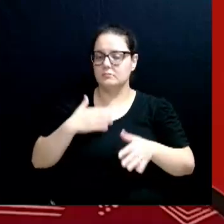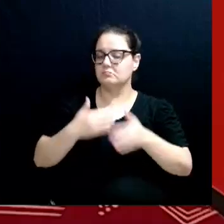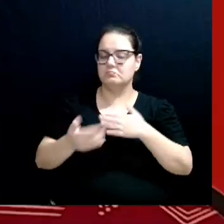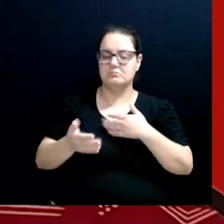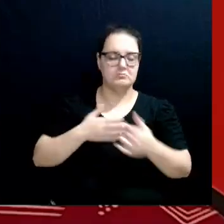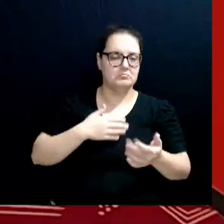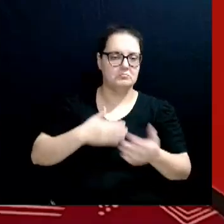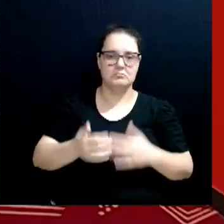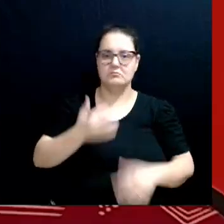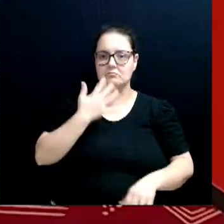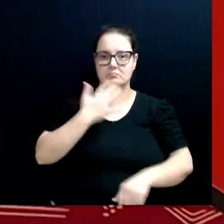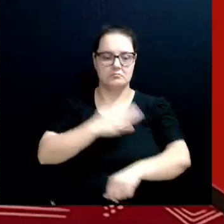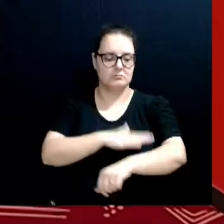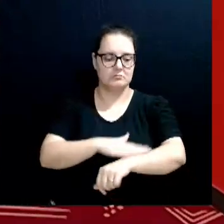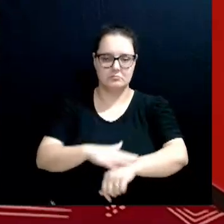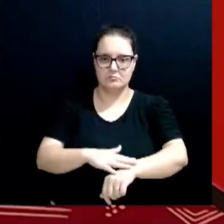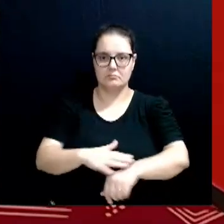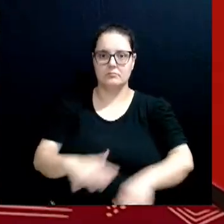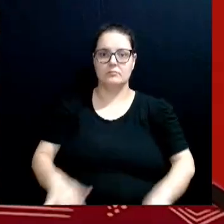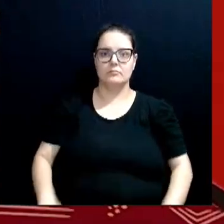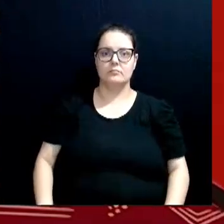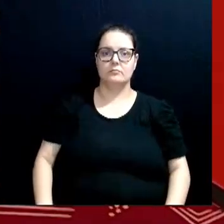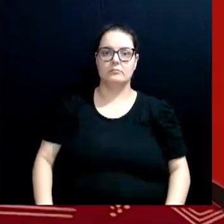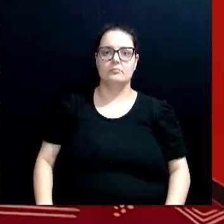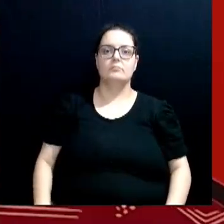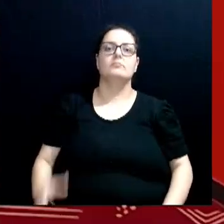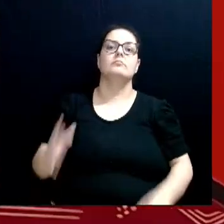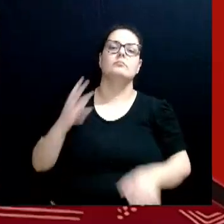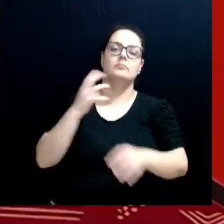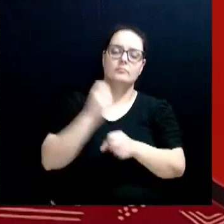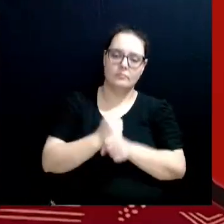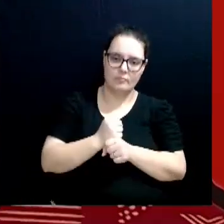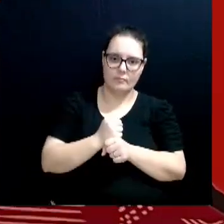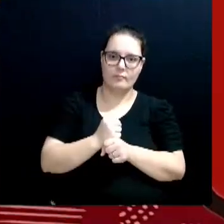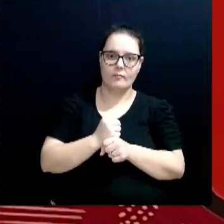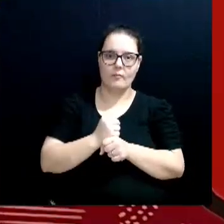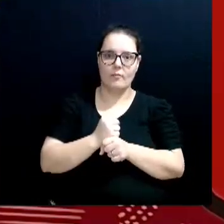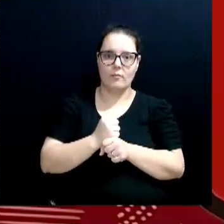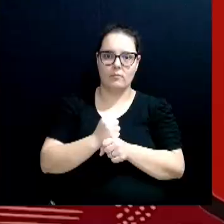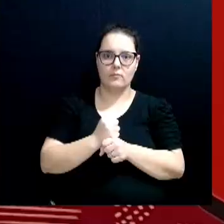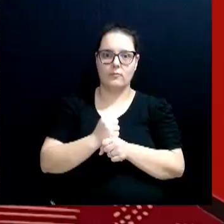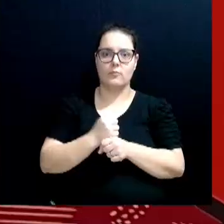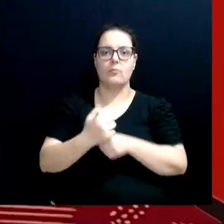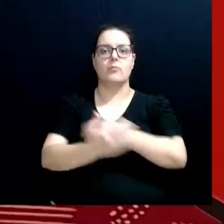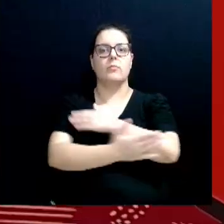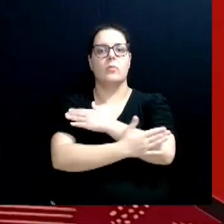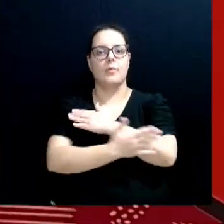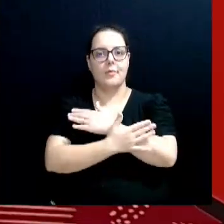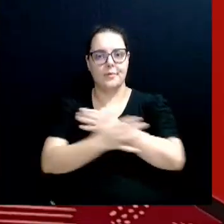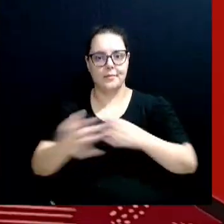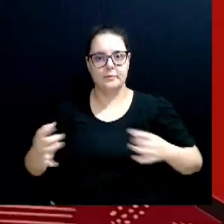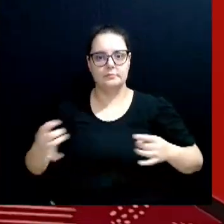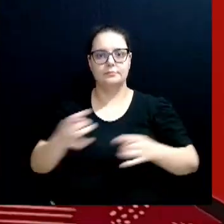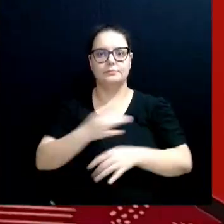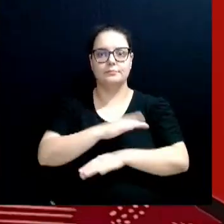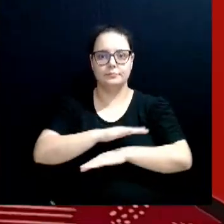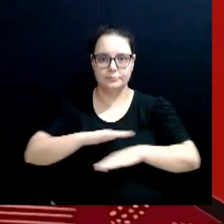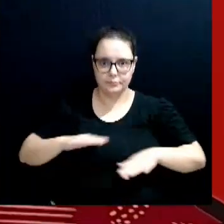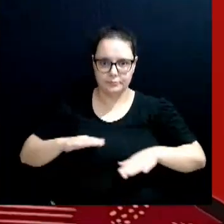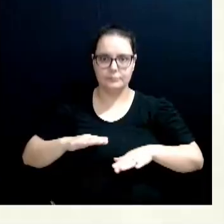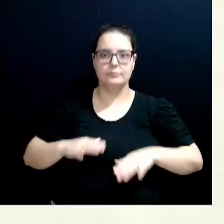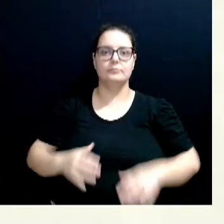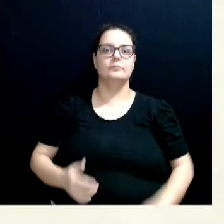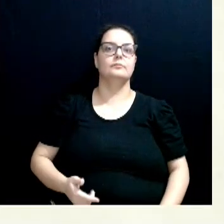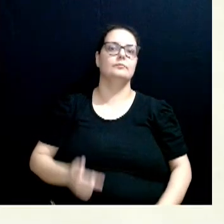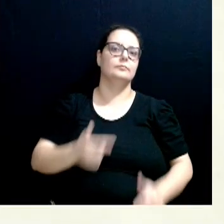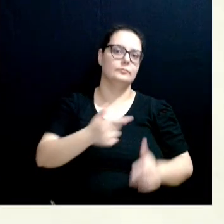pele, ele vem para somar e vem para nos ajudar a combater o bom combate. Quando a